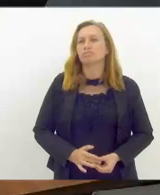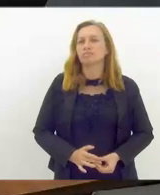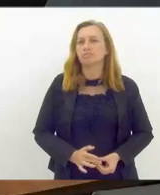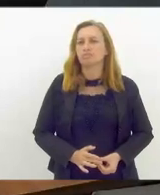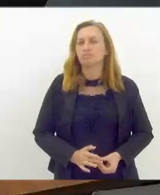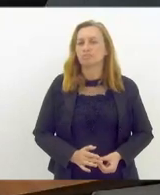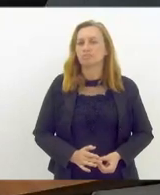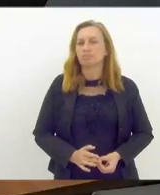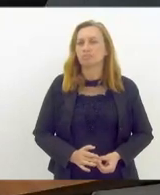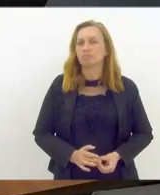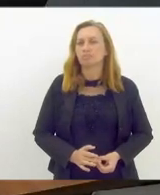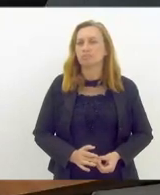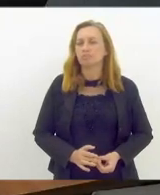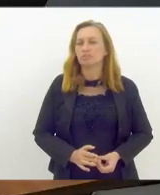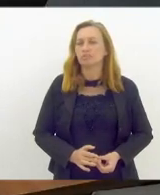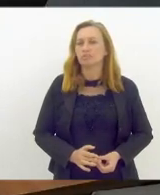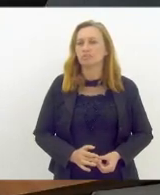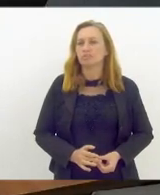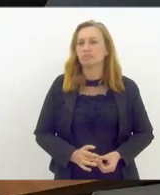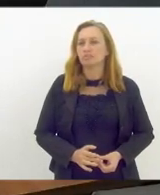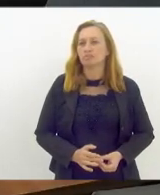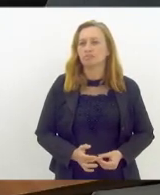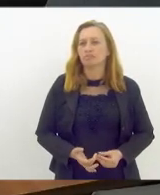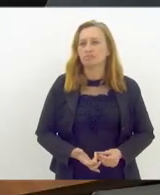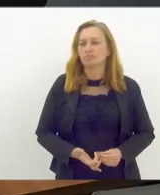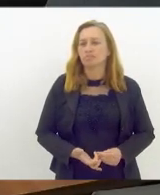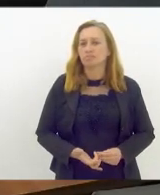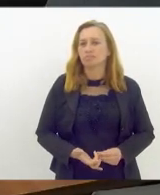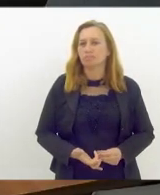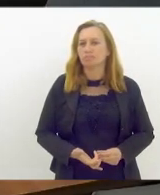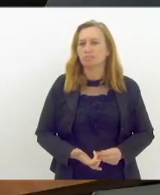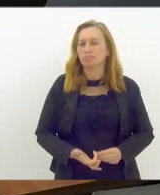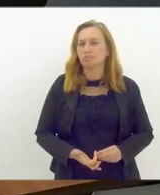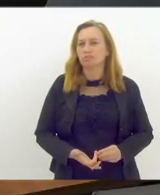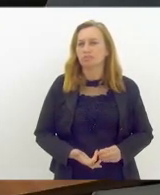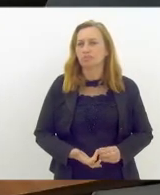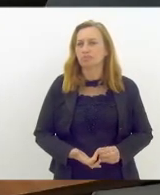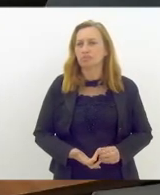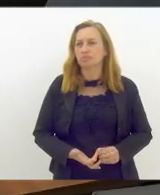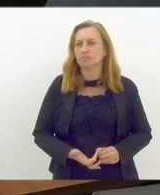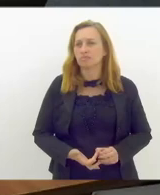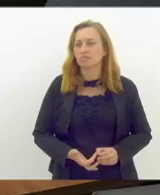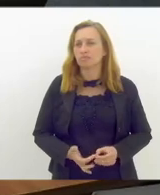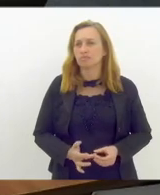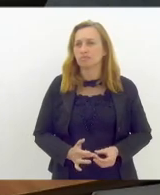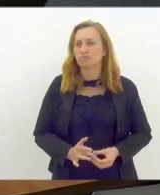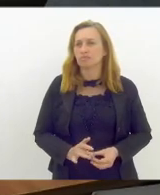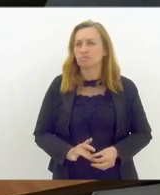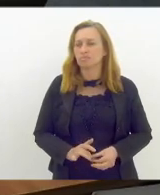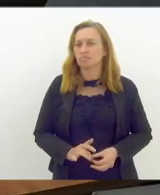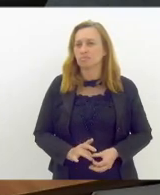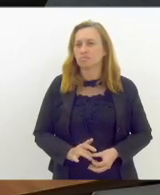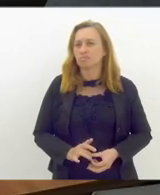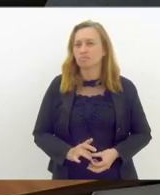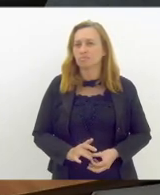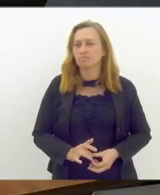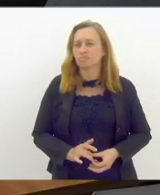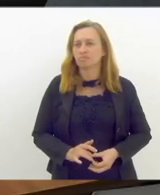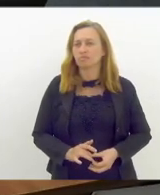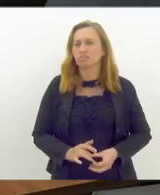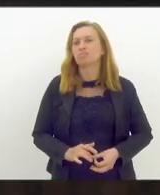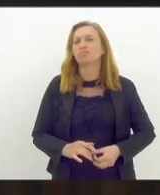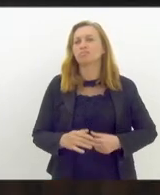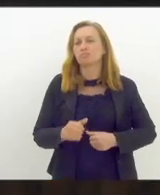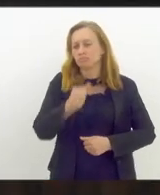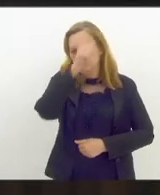Vou começar a contar. Um minuto de silêncio em memória do nosso querido prefeito e pai do